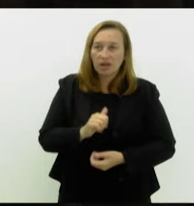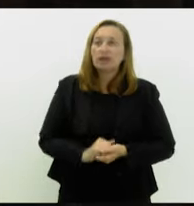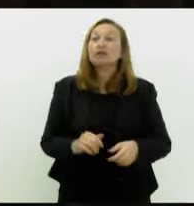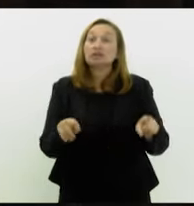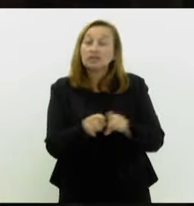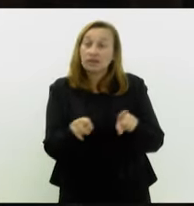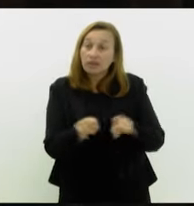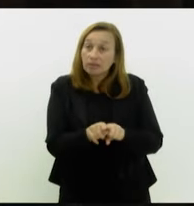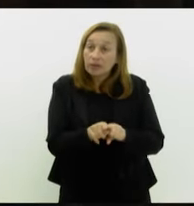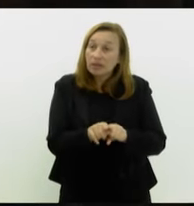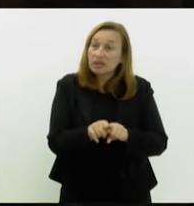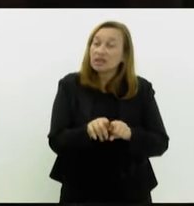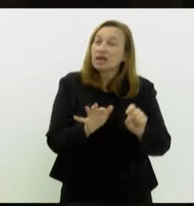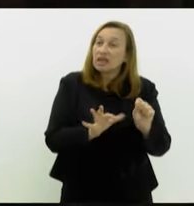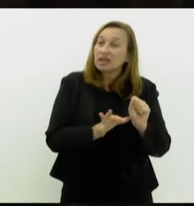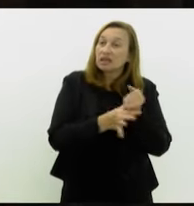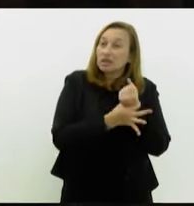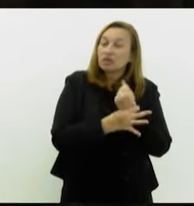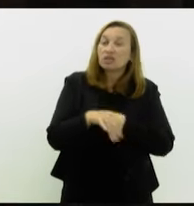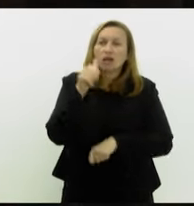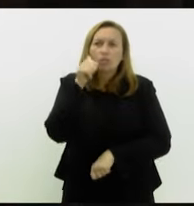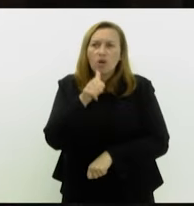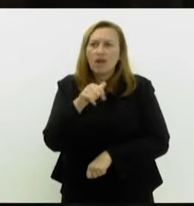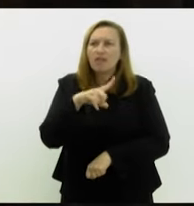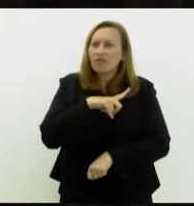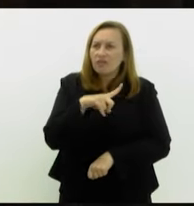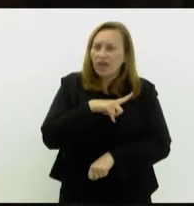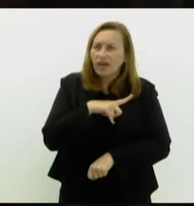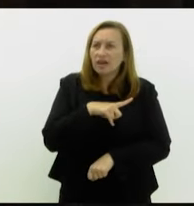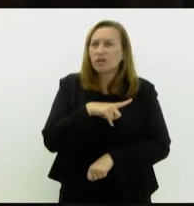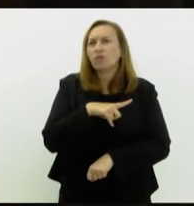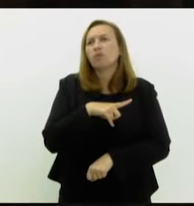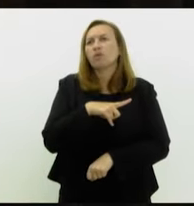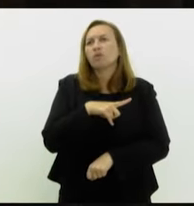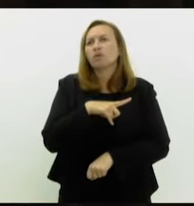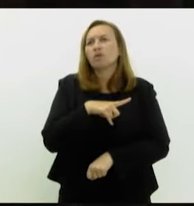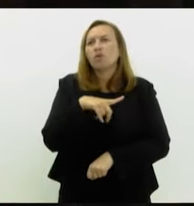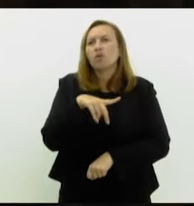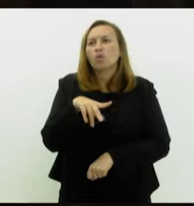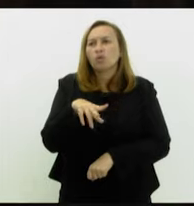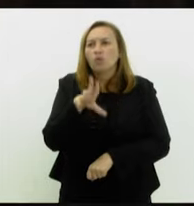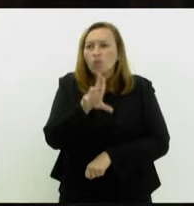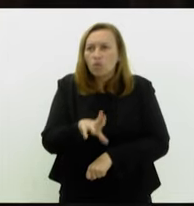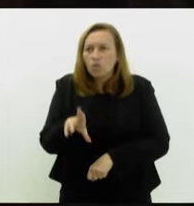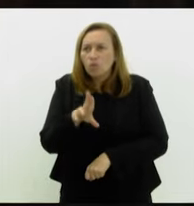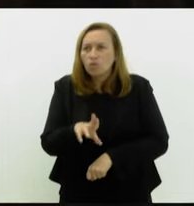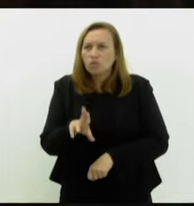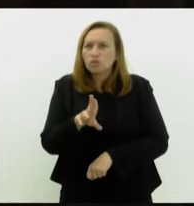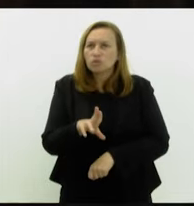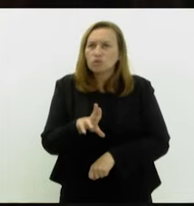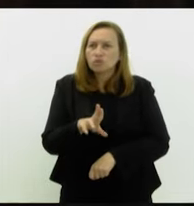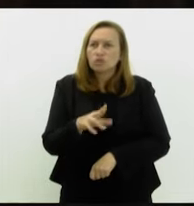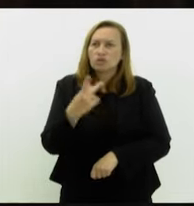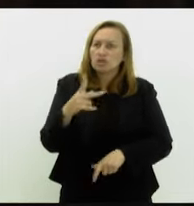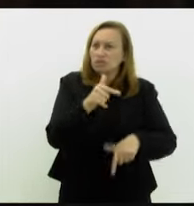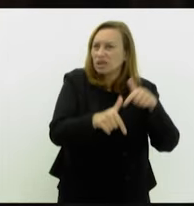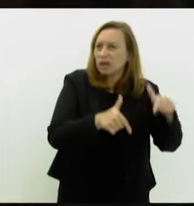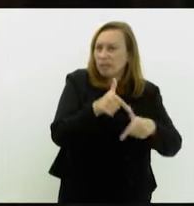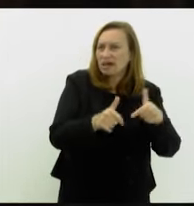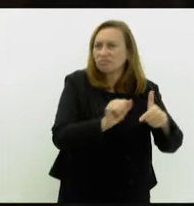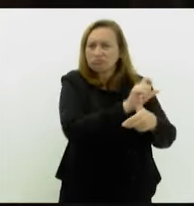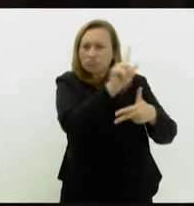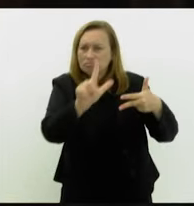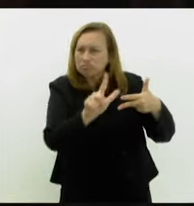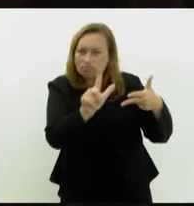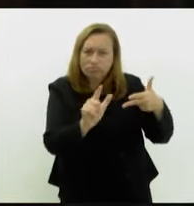também de garantir que essas mulheres tenham plenamente a utilização seja nos seus cargos legislativos mas os seus cargos